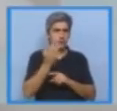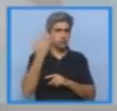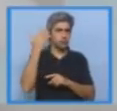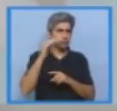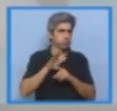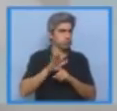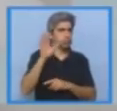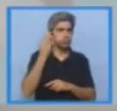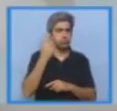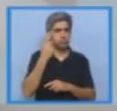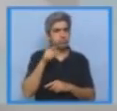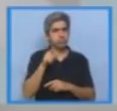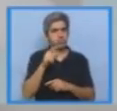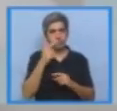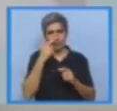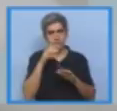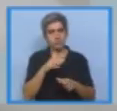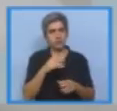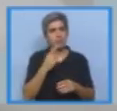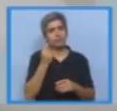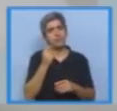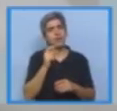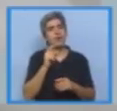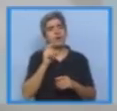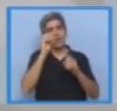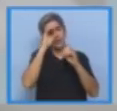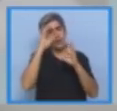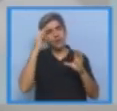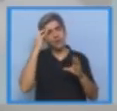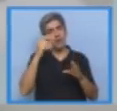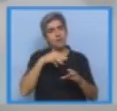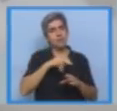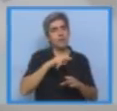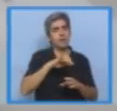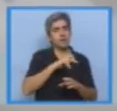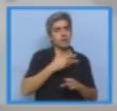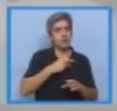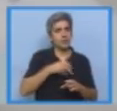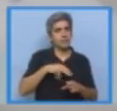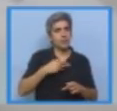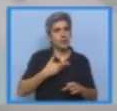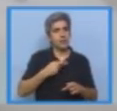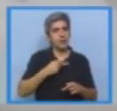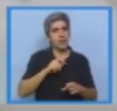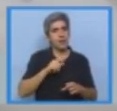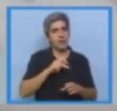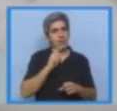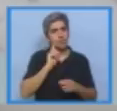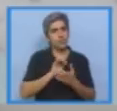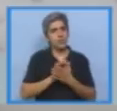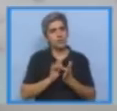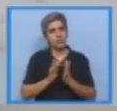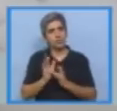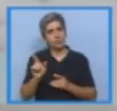tempos, foi sobre desmontar um bocadinho aquela ideia de que Maria de Madalena seria a mulher de Jesus, não? E com